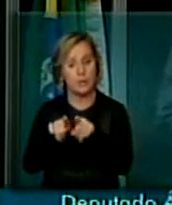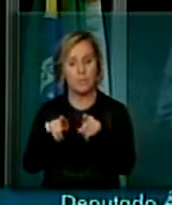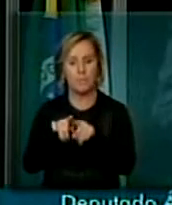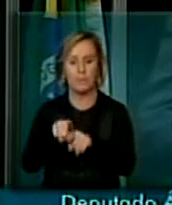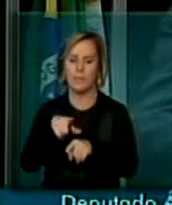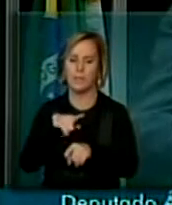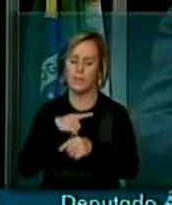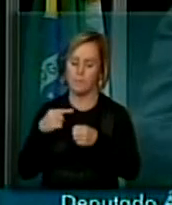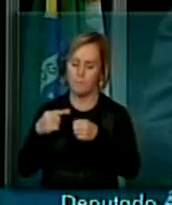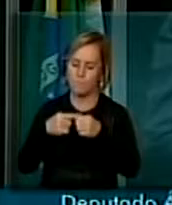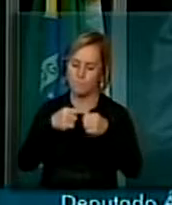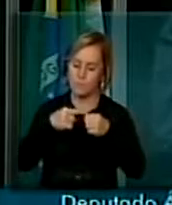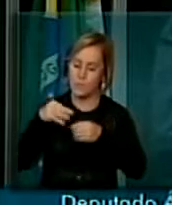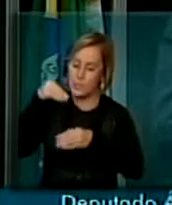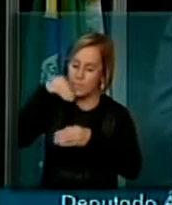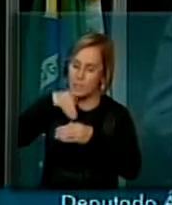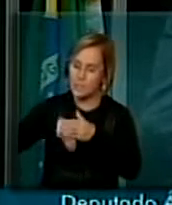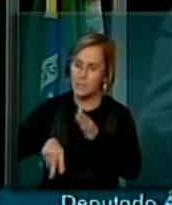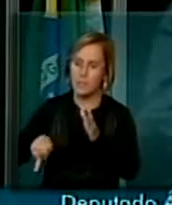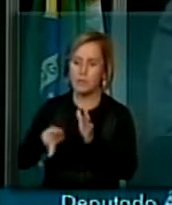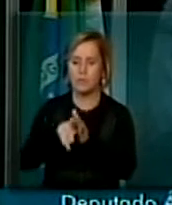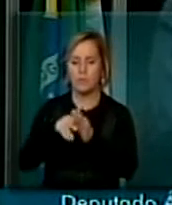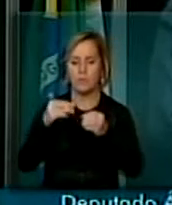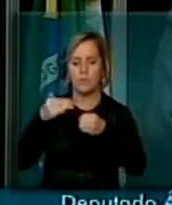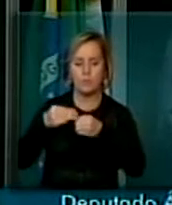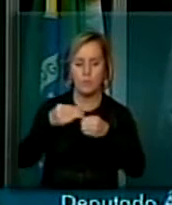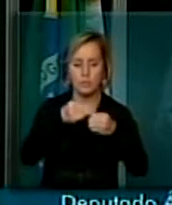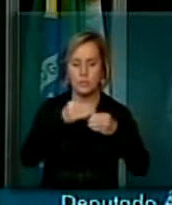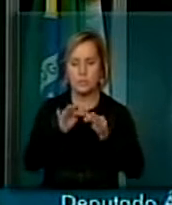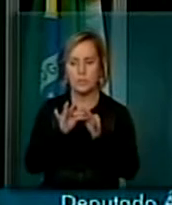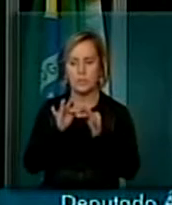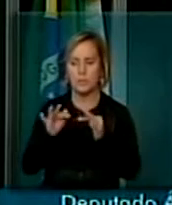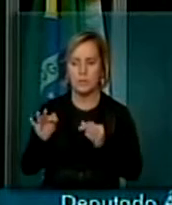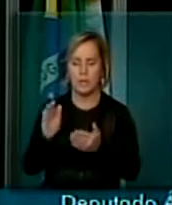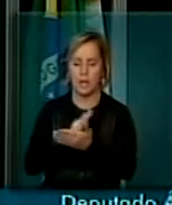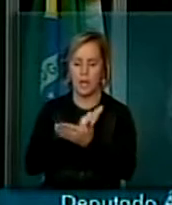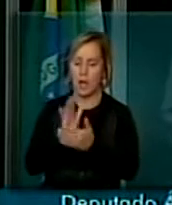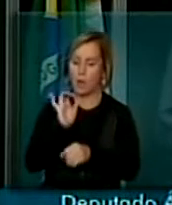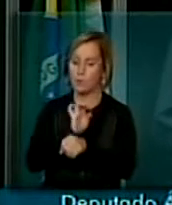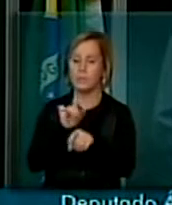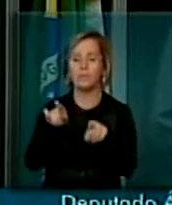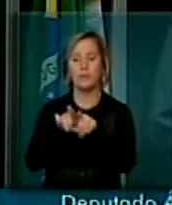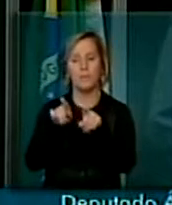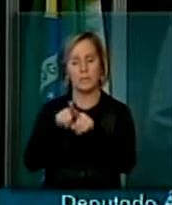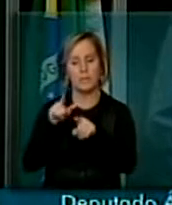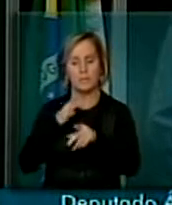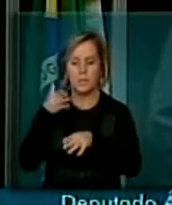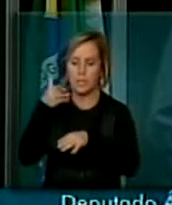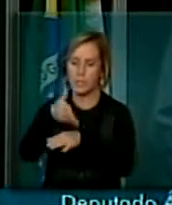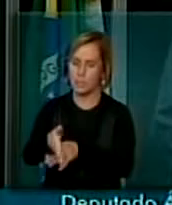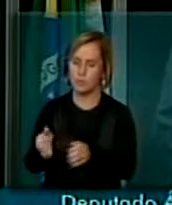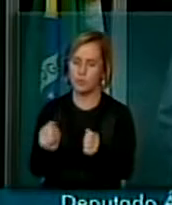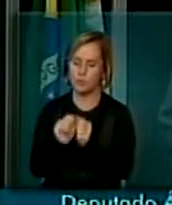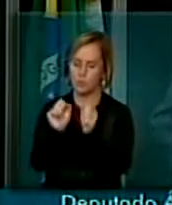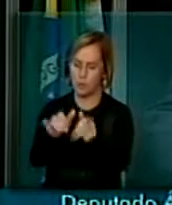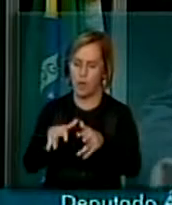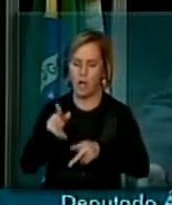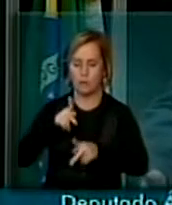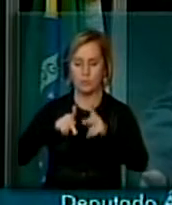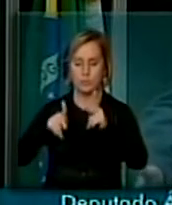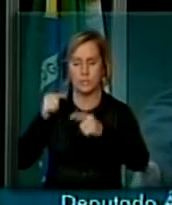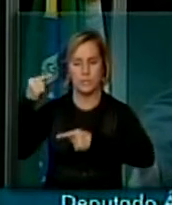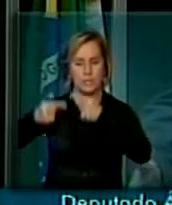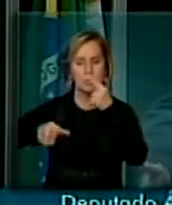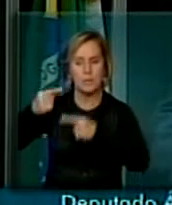as cidades do interior, os municípios de alguns estados também fizeram audiências públicas para